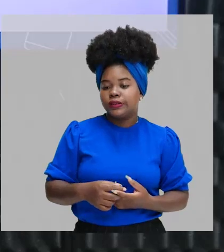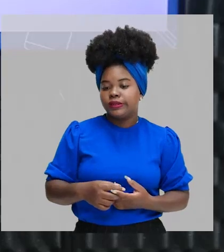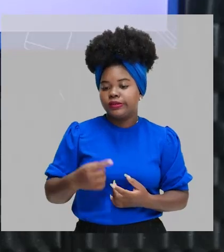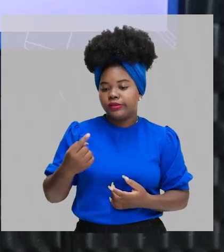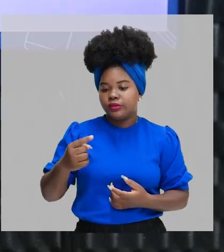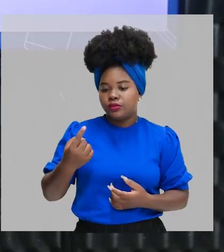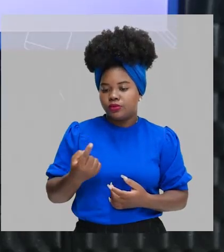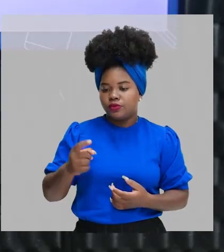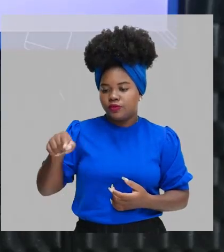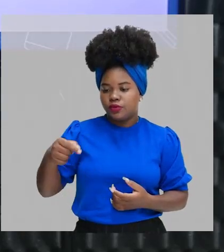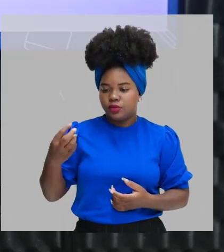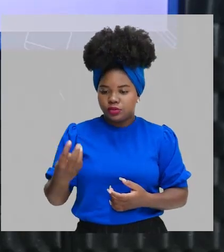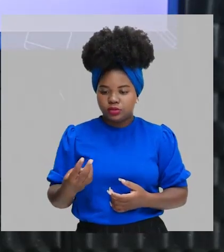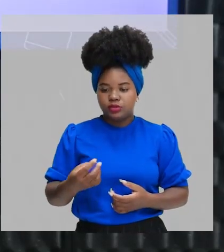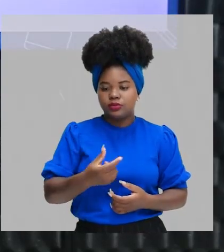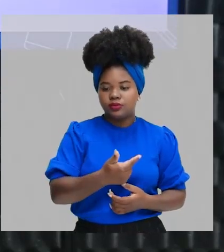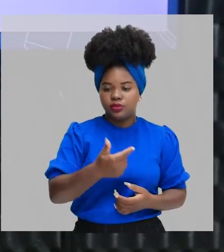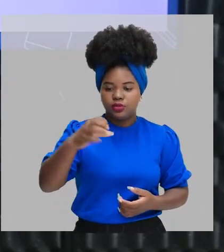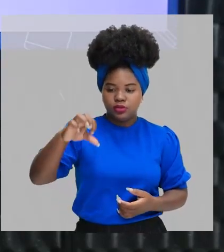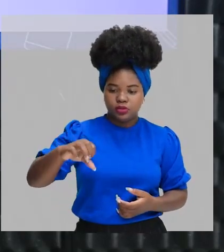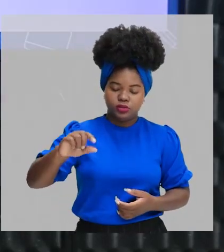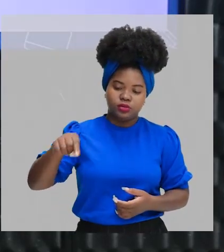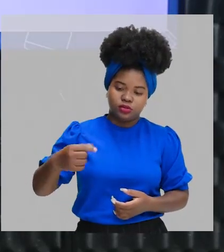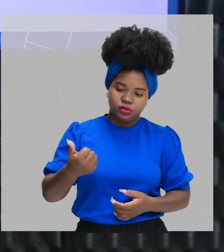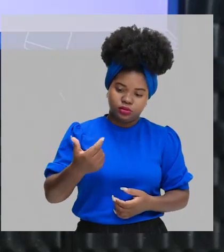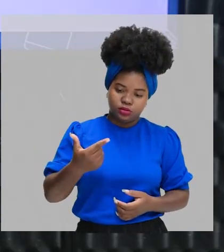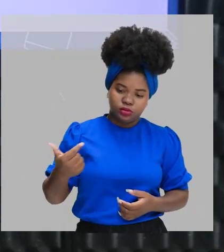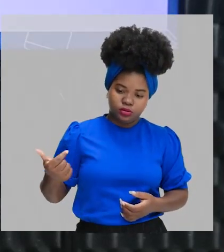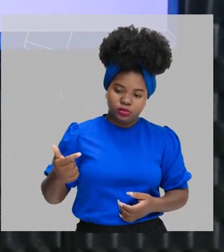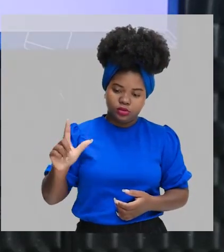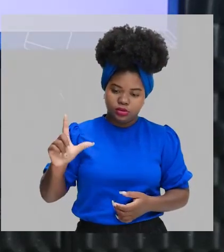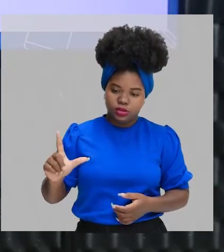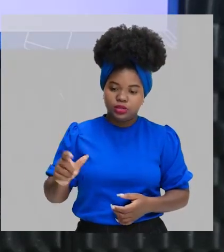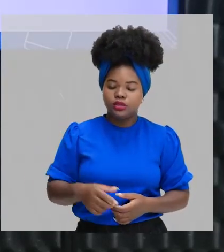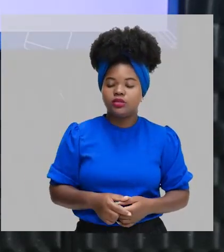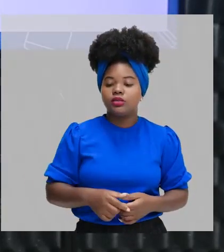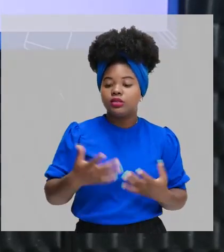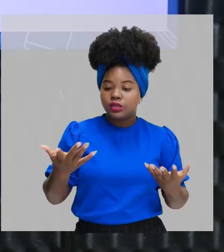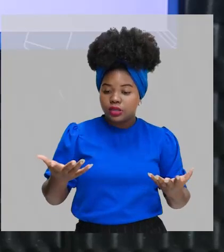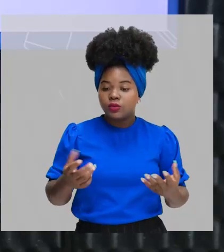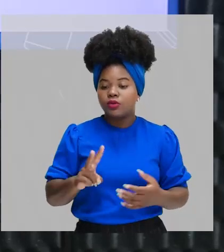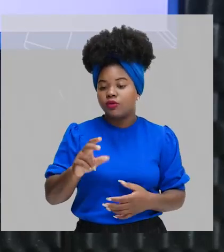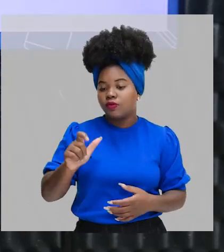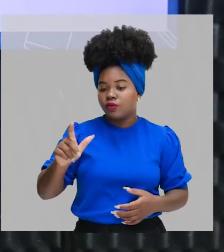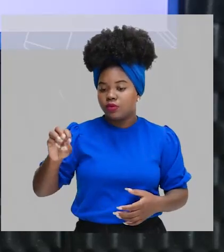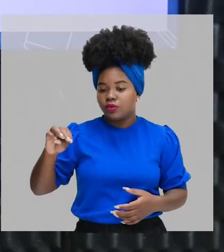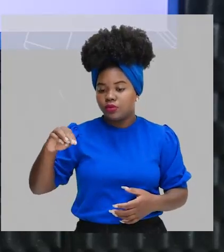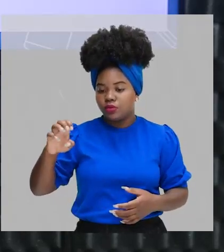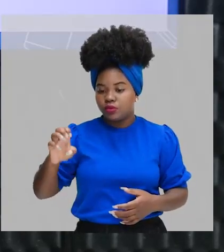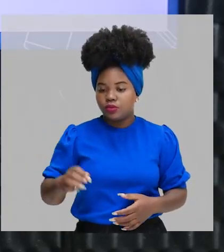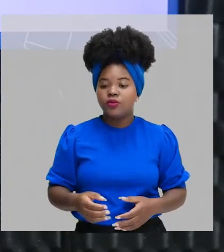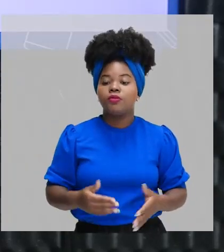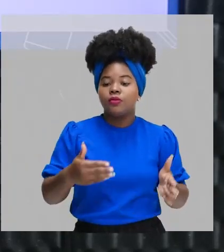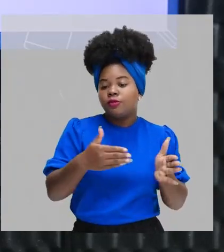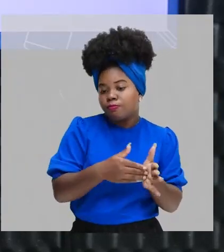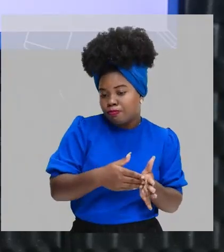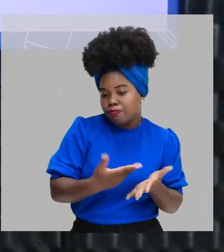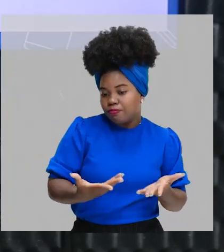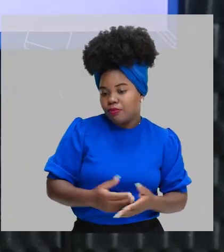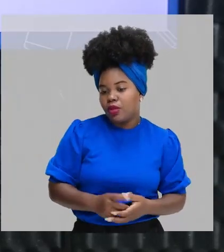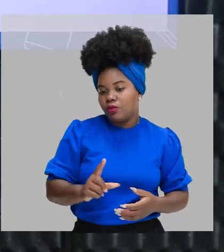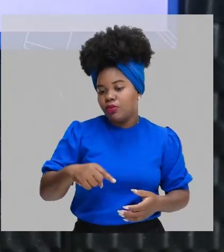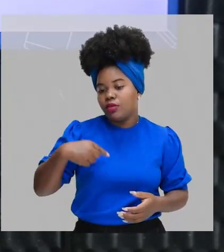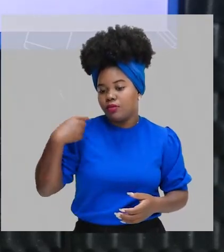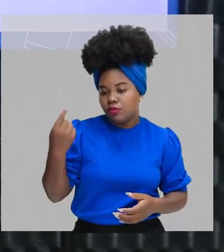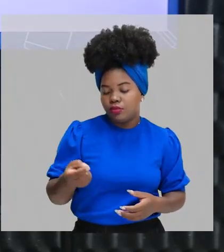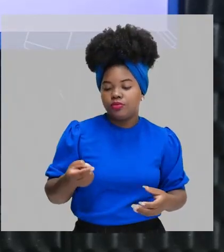29,12 litros, certo? Então, esse aqui vai ser o volume final, né, dos gases após a reação. Que